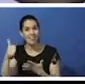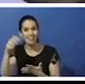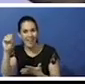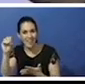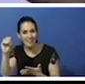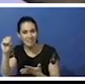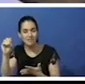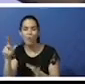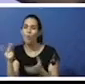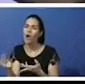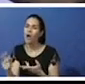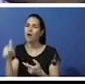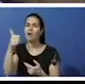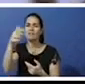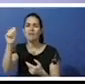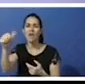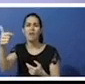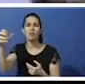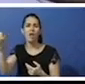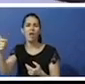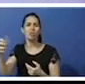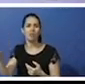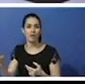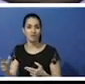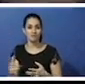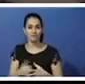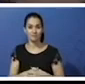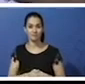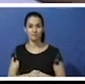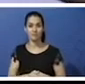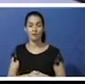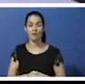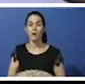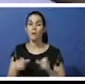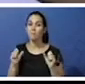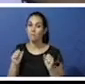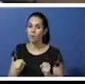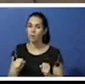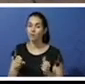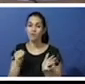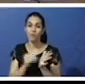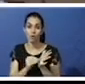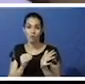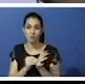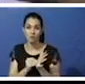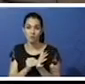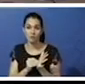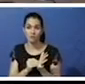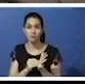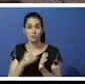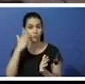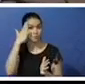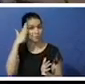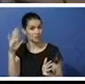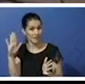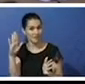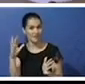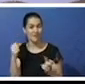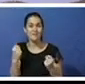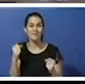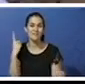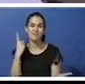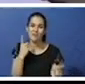10 aqui, 10 aqui, 10 aqui. Pode sobrar nicho? Pode ficar faltando nicho? Não sei. Vocês vão ter que fazer